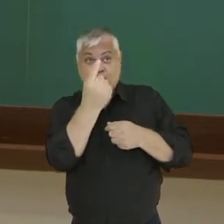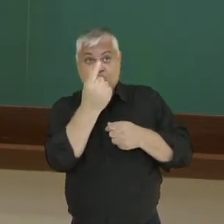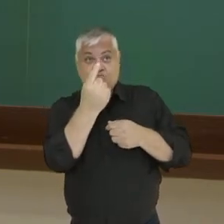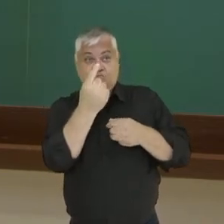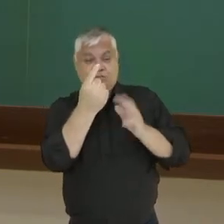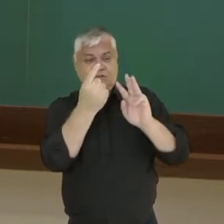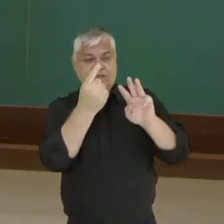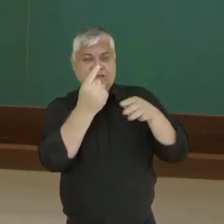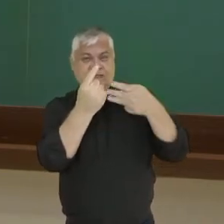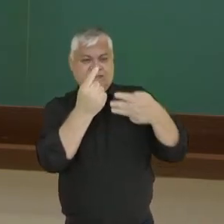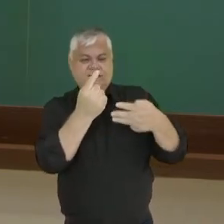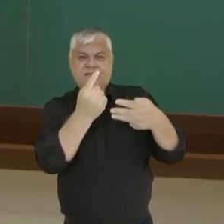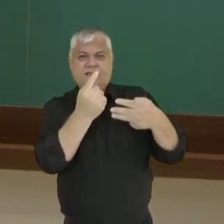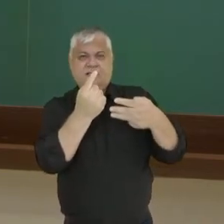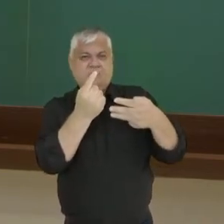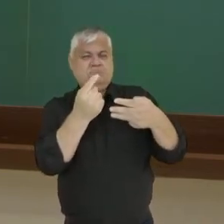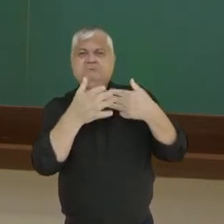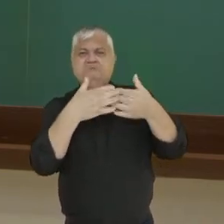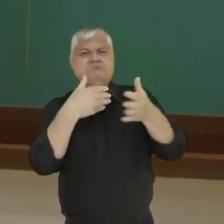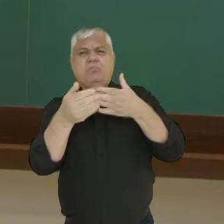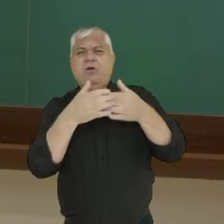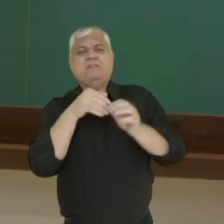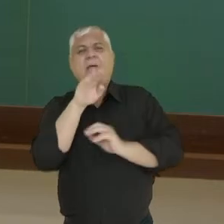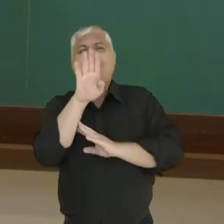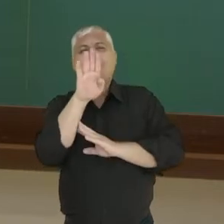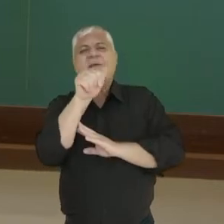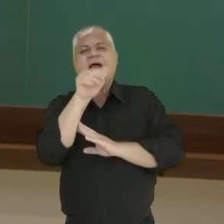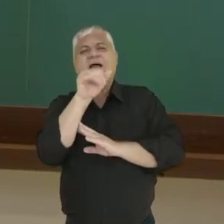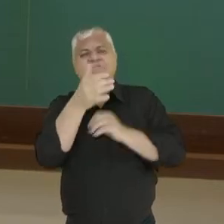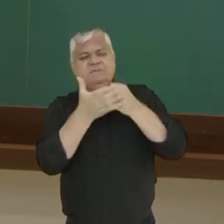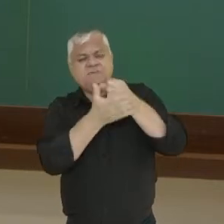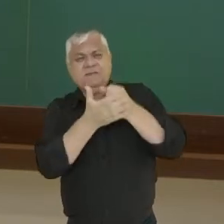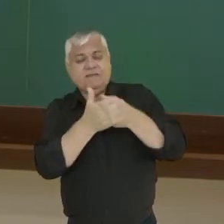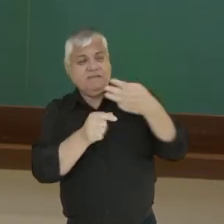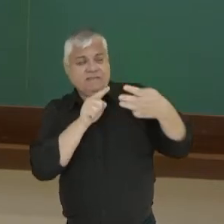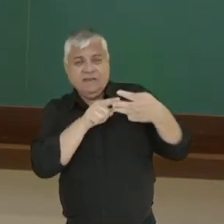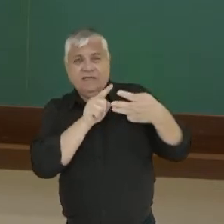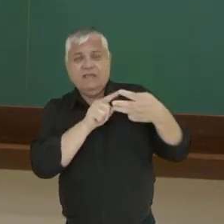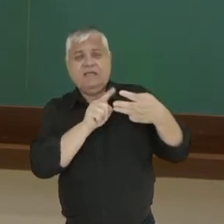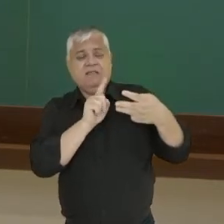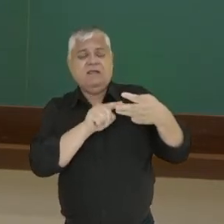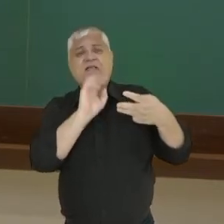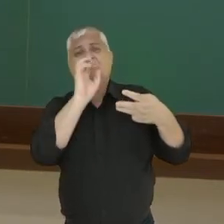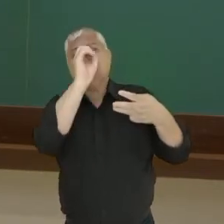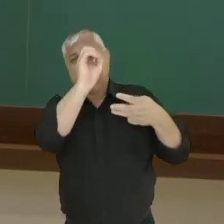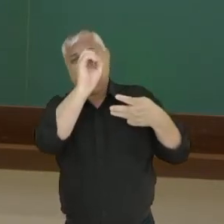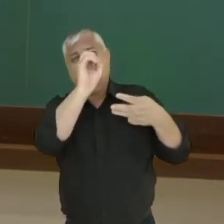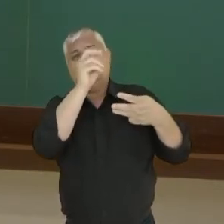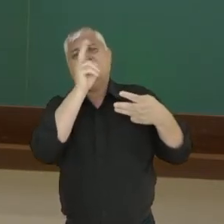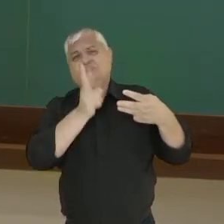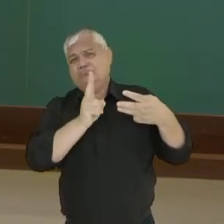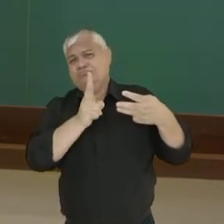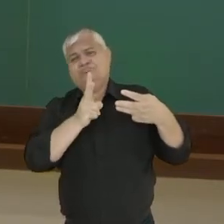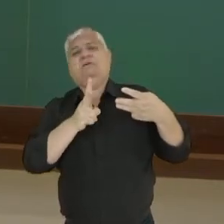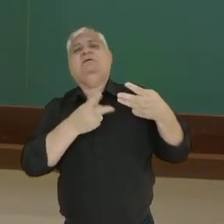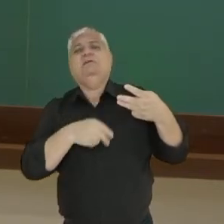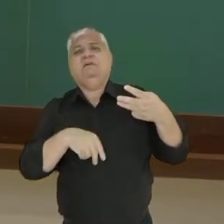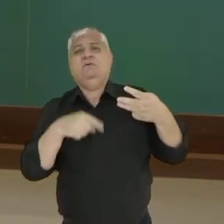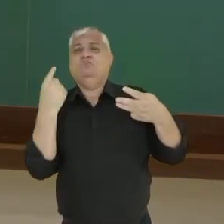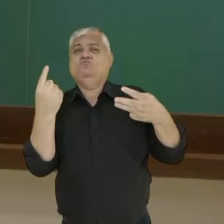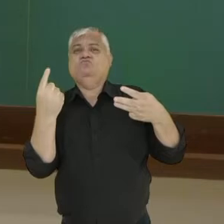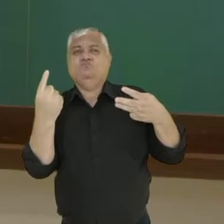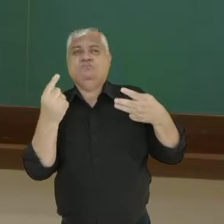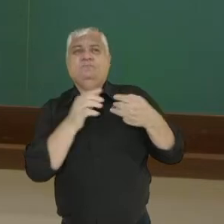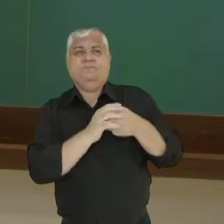a unidade, não importa qual é a minha base. Se eu fizer 3 elevado a 0, sempre vai resultar em 1.